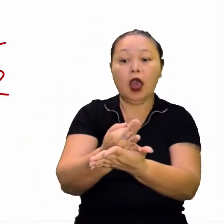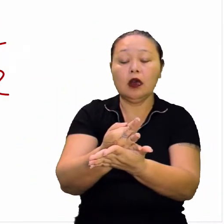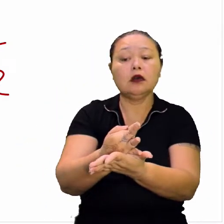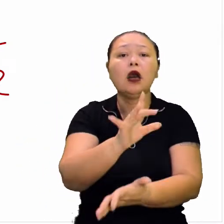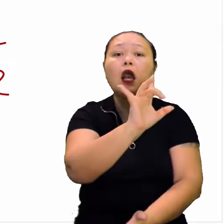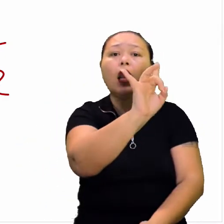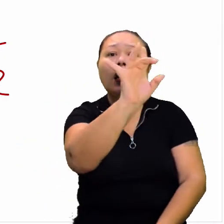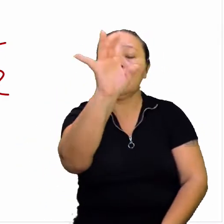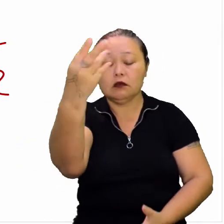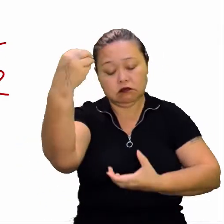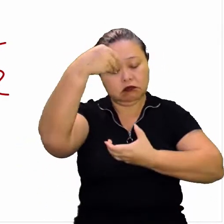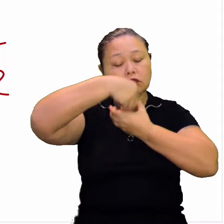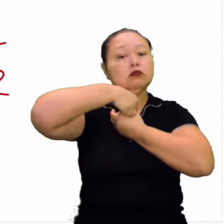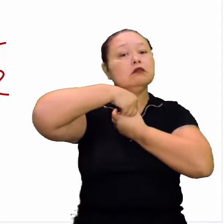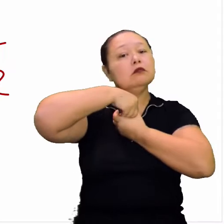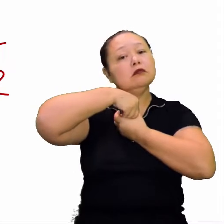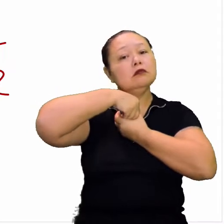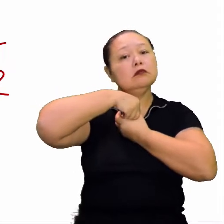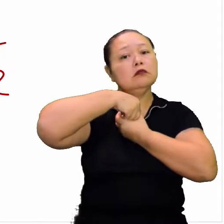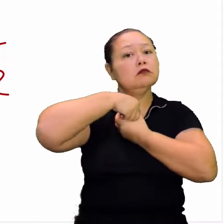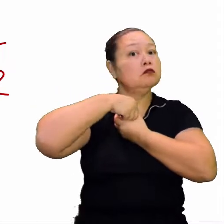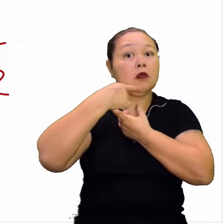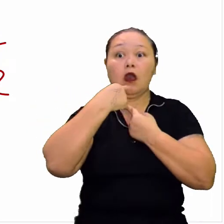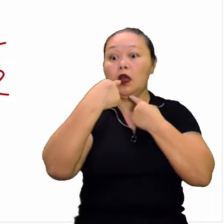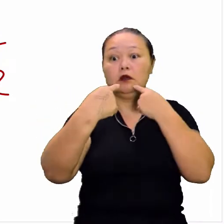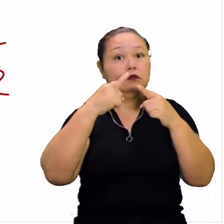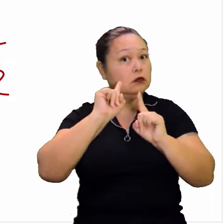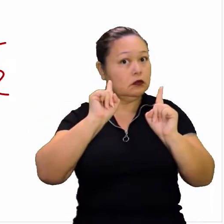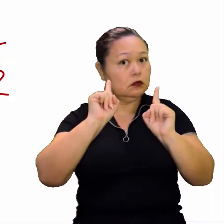um leva dentro de si. Não se discute, né?